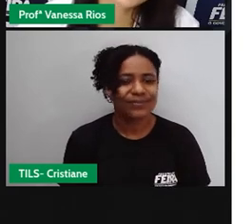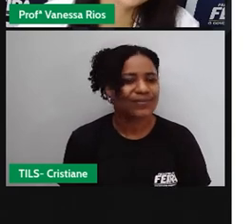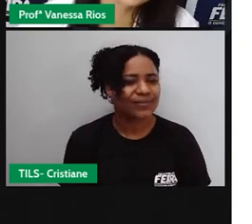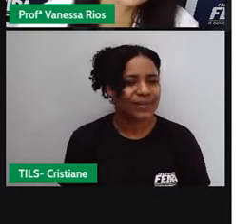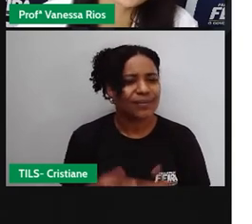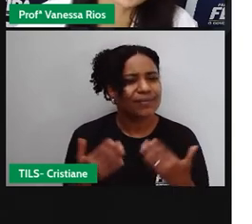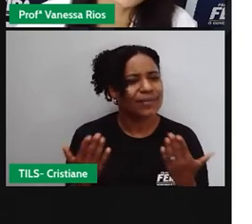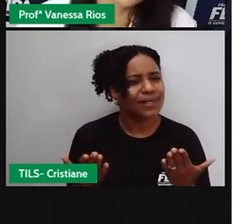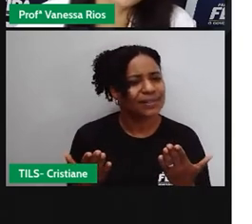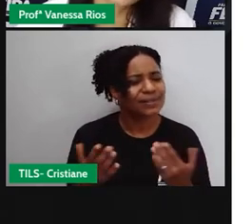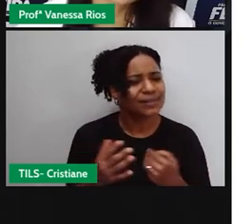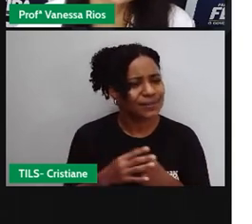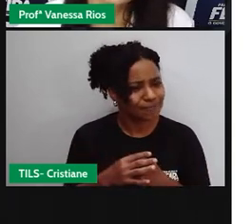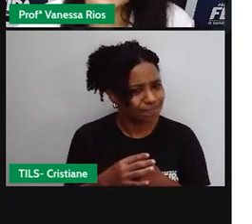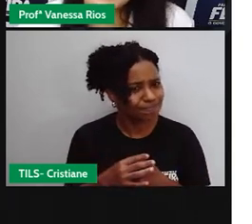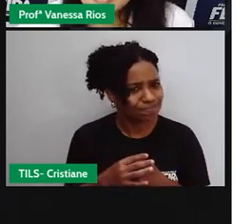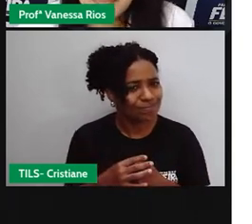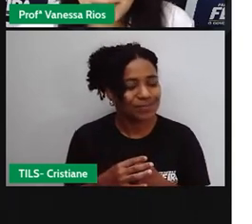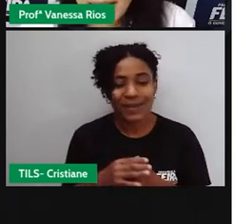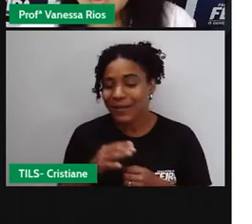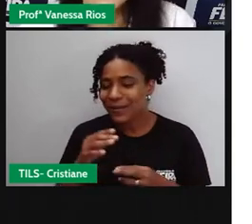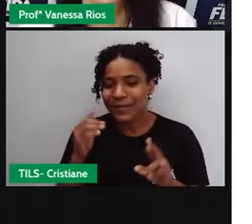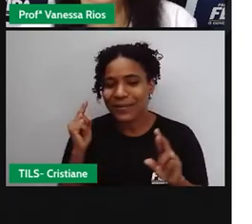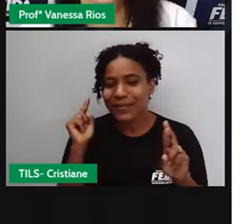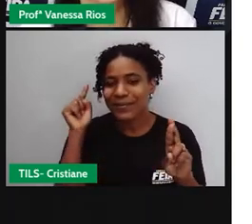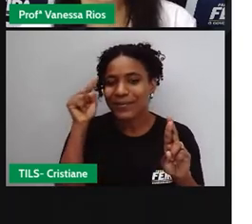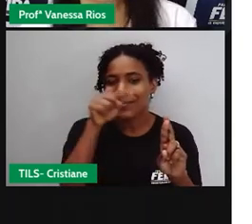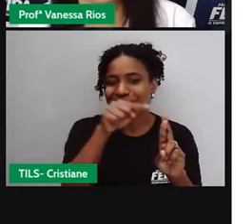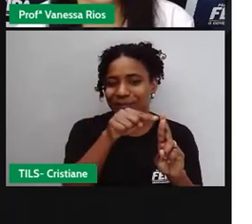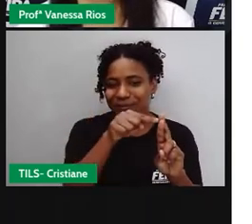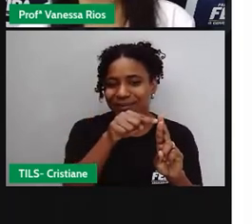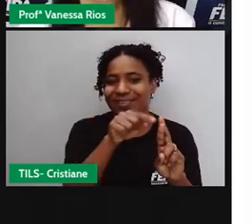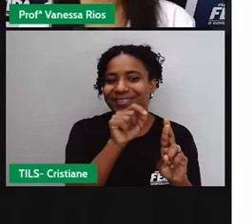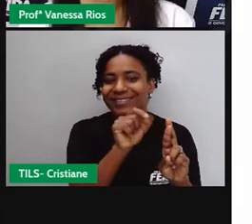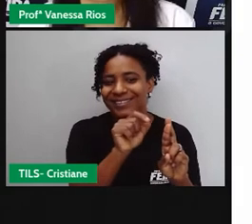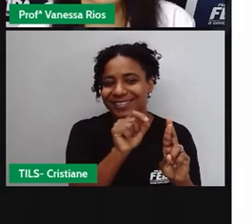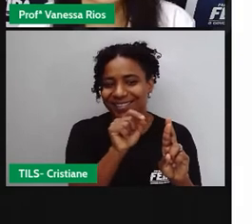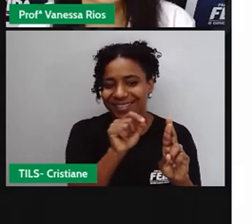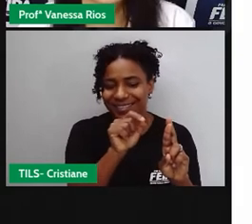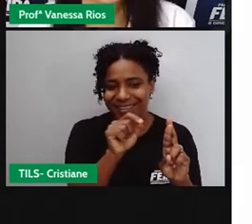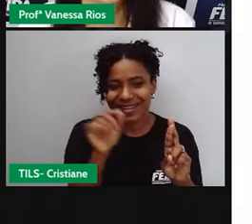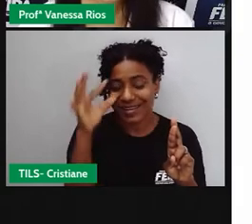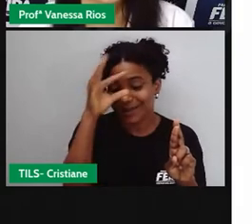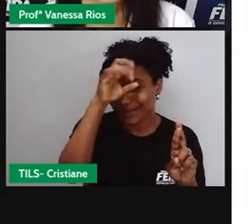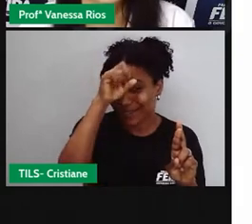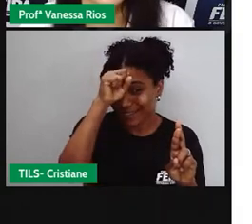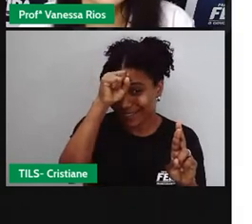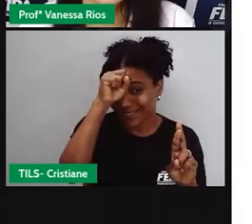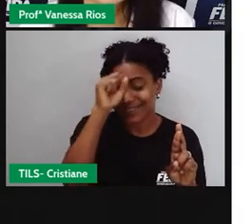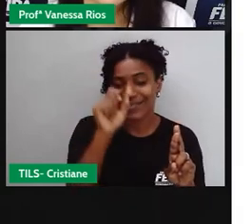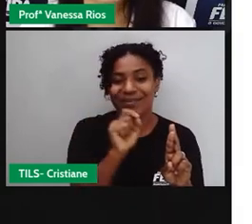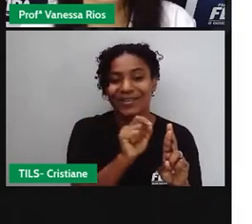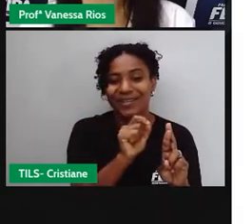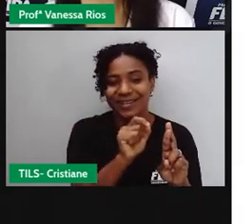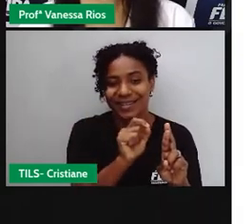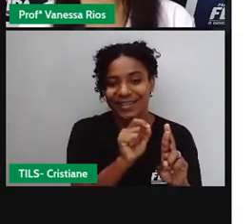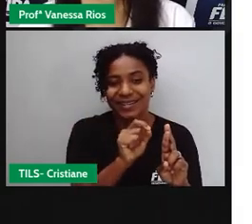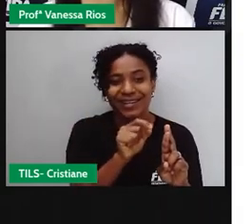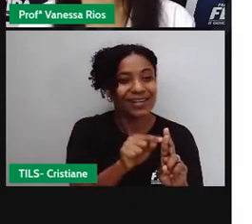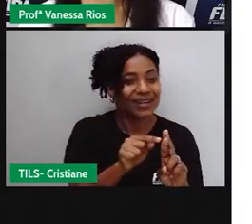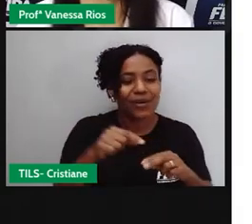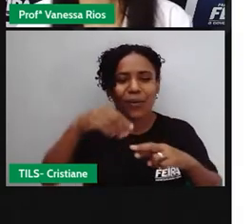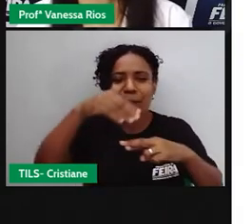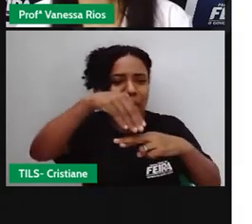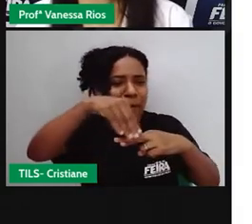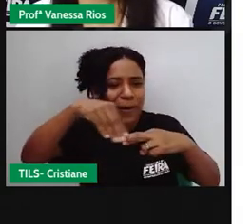Mas aí a gente chega ao ponto principal dessa nossa aula sobre literatura de cordel, que é como escrever